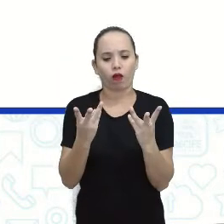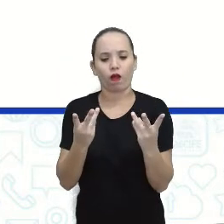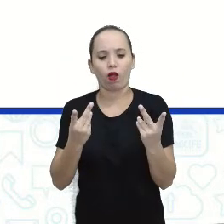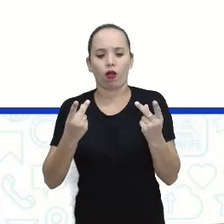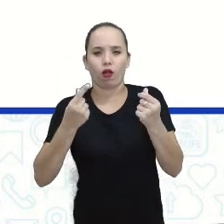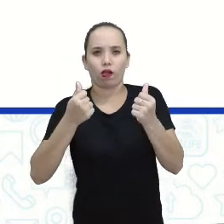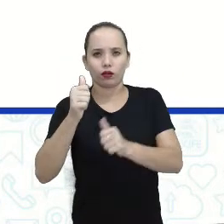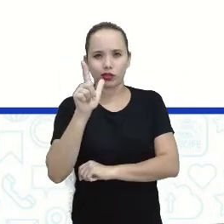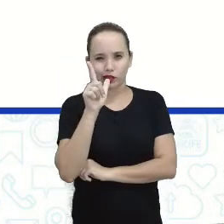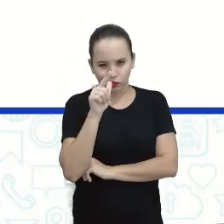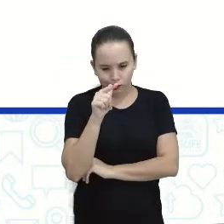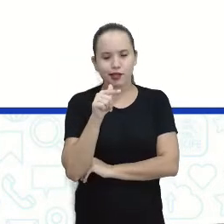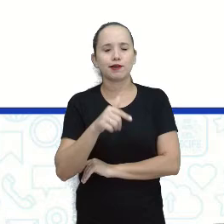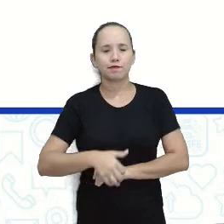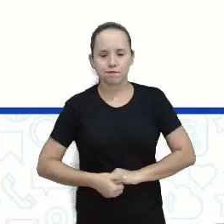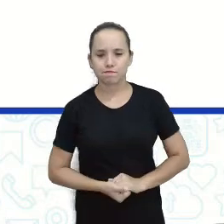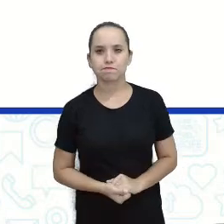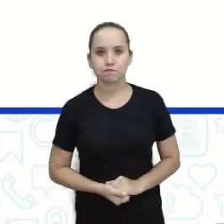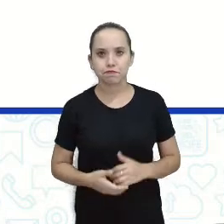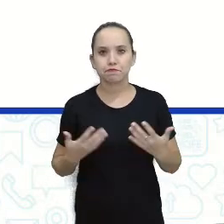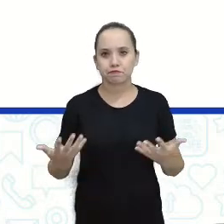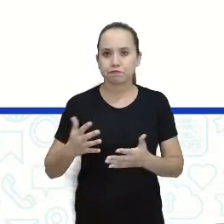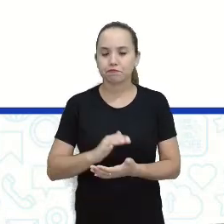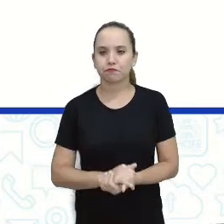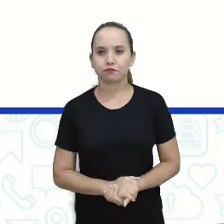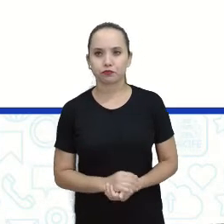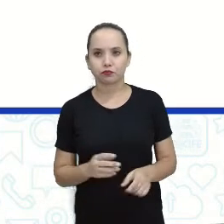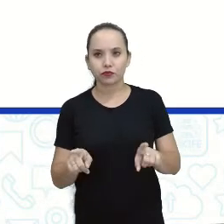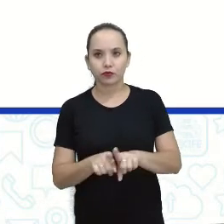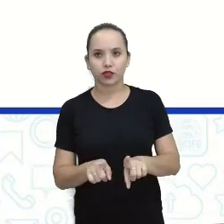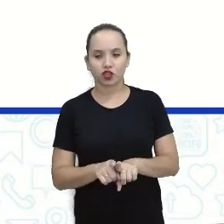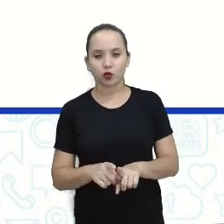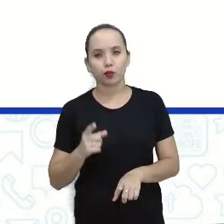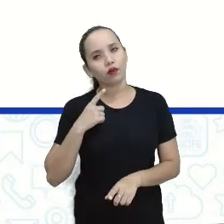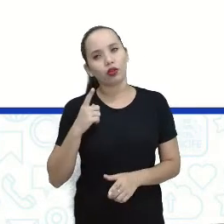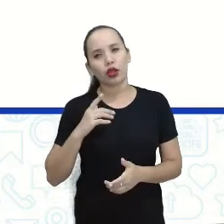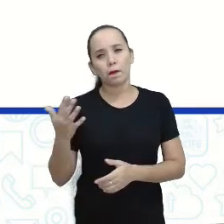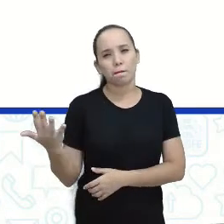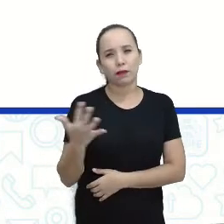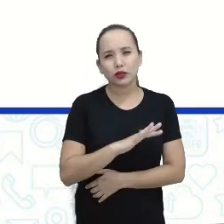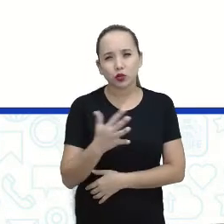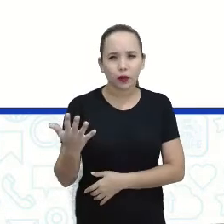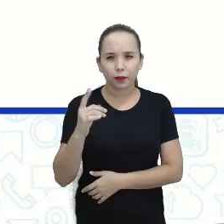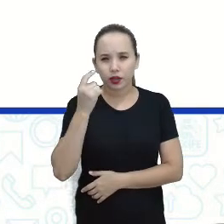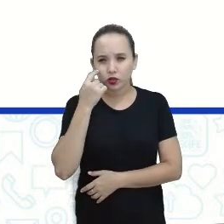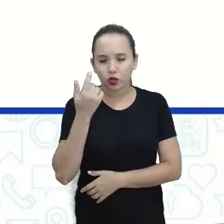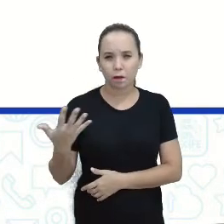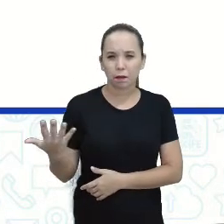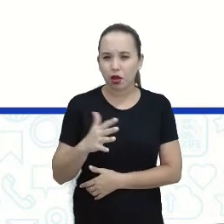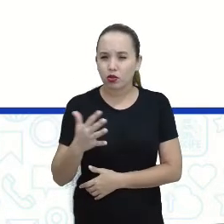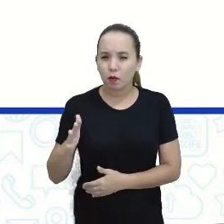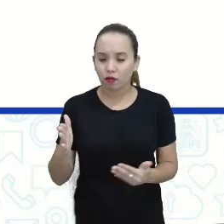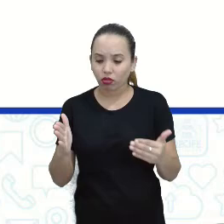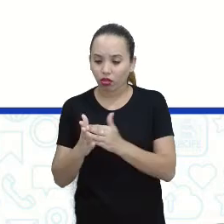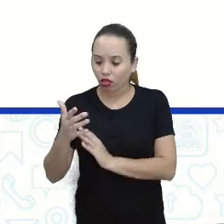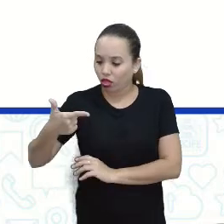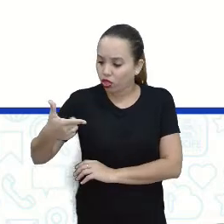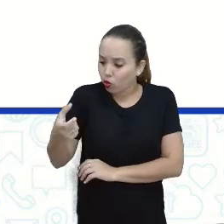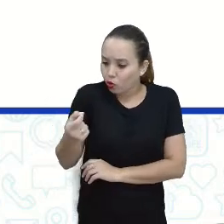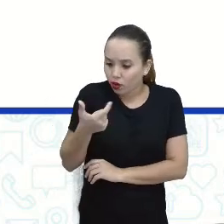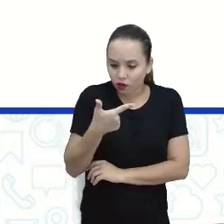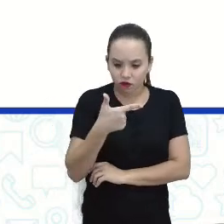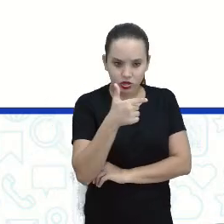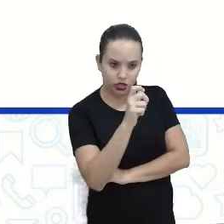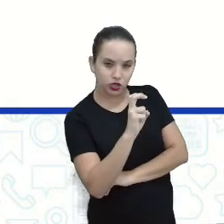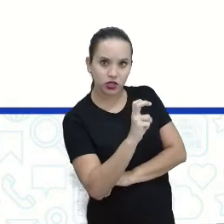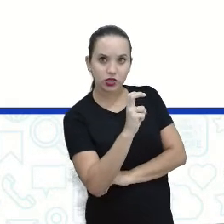a escassez de água, que dura por muito tempo. E tem uma estimativa aí que até 2025, cerca de